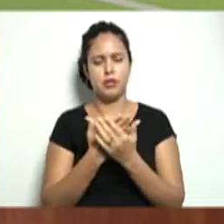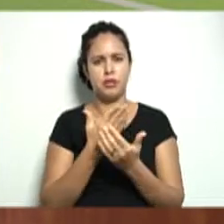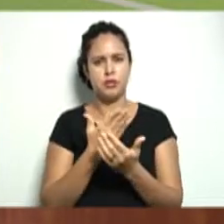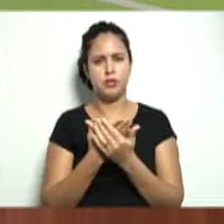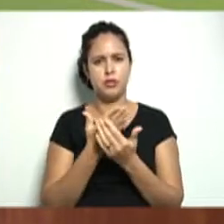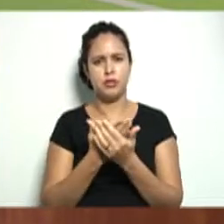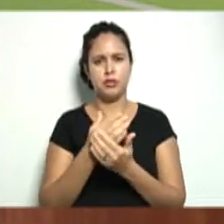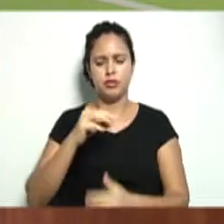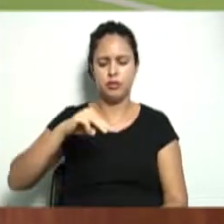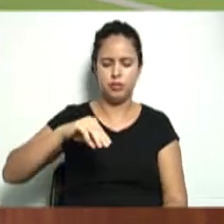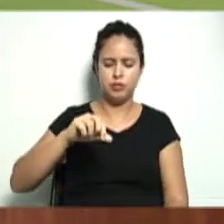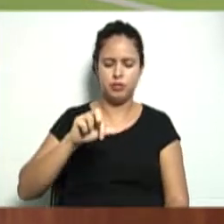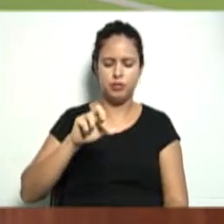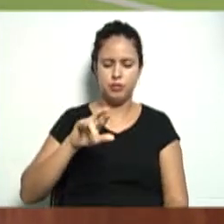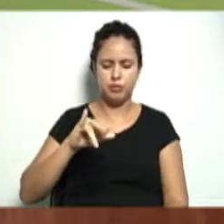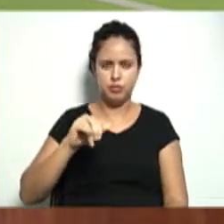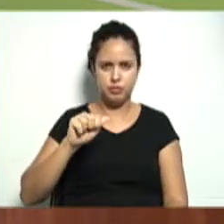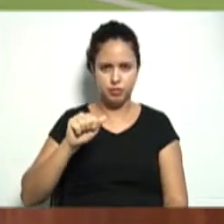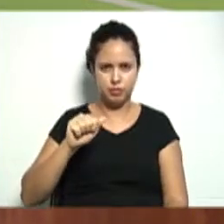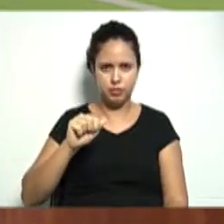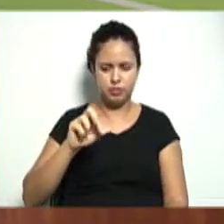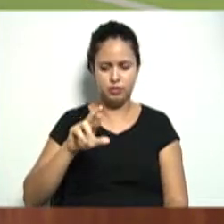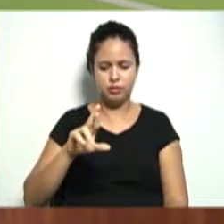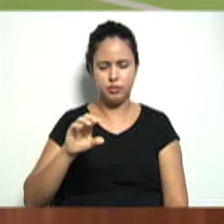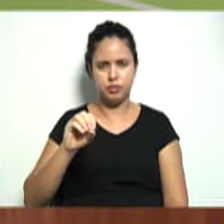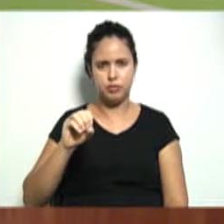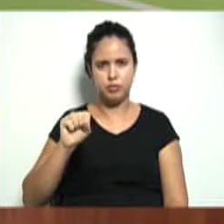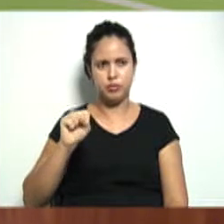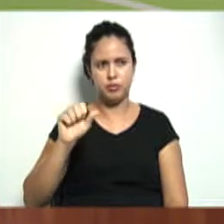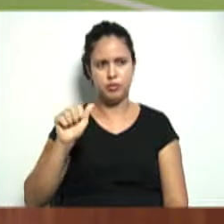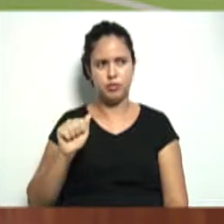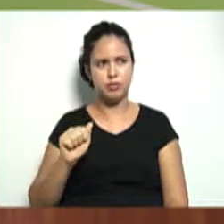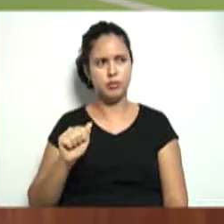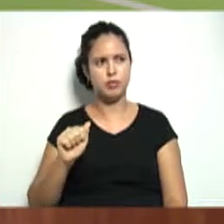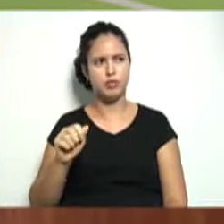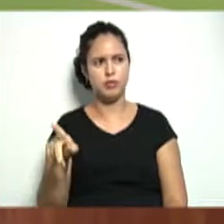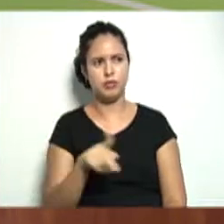Maria Rosa, da professora Elizabeth,